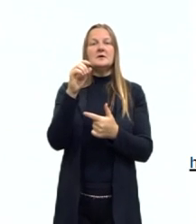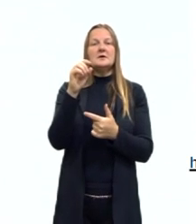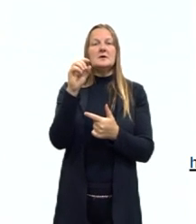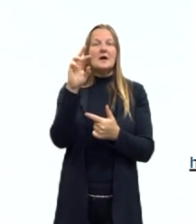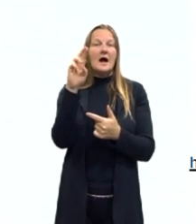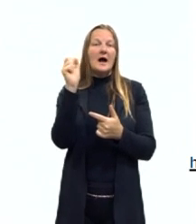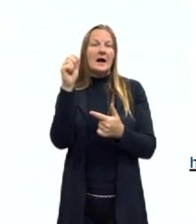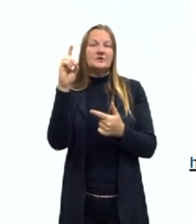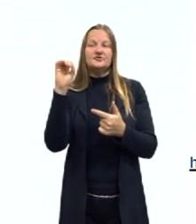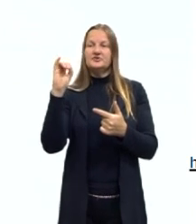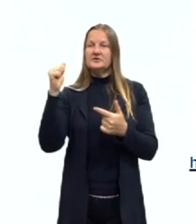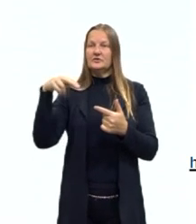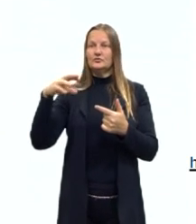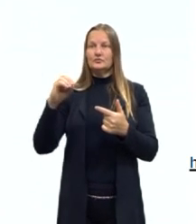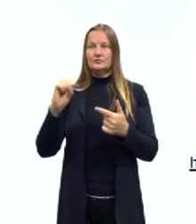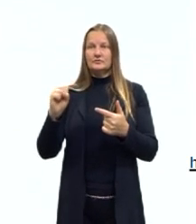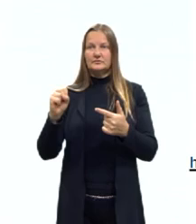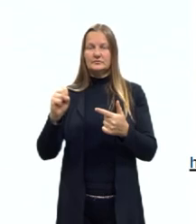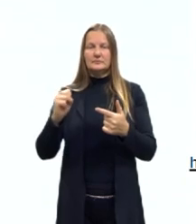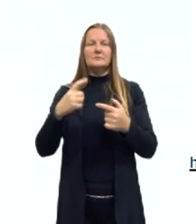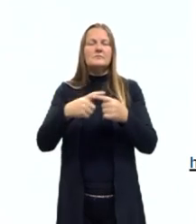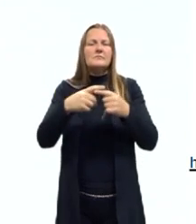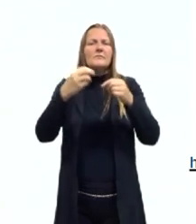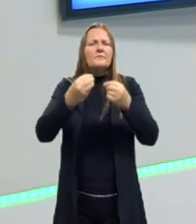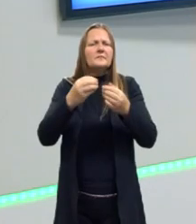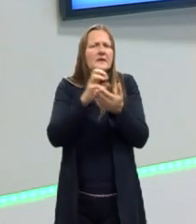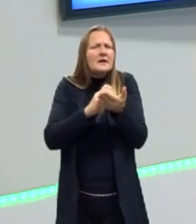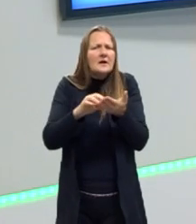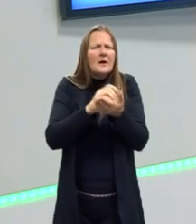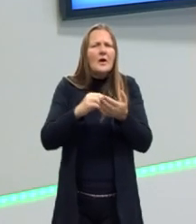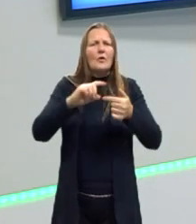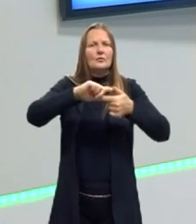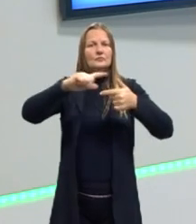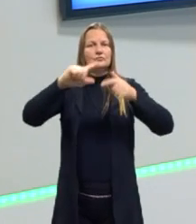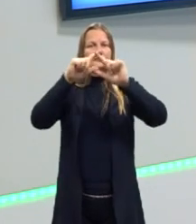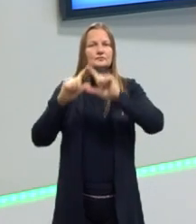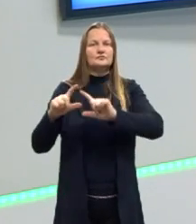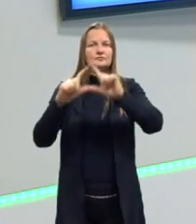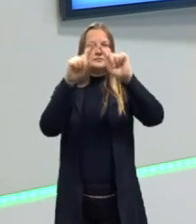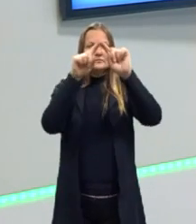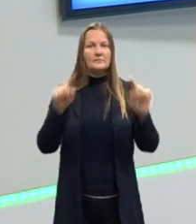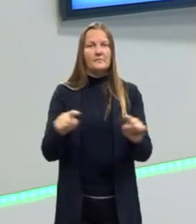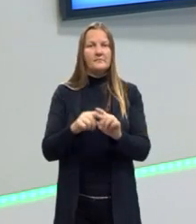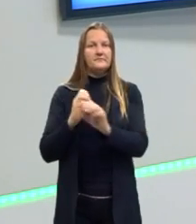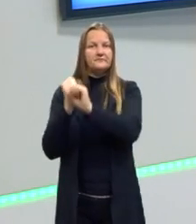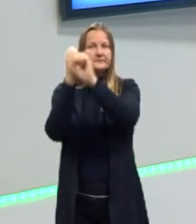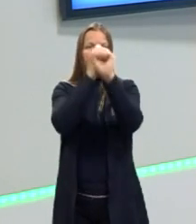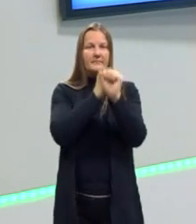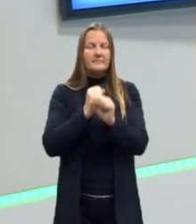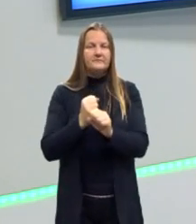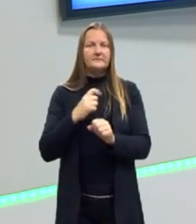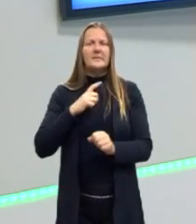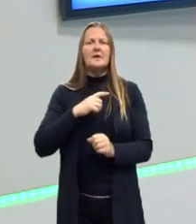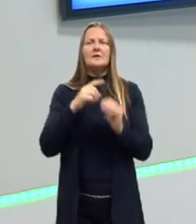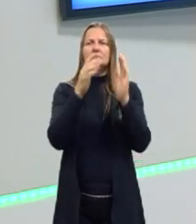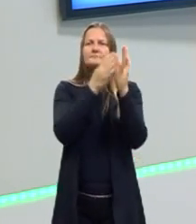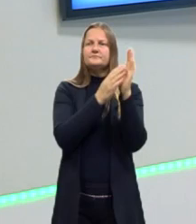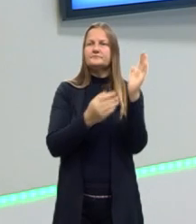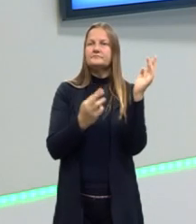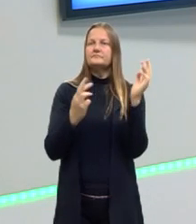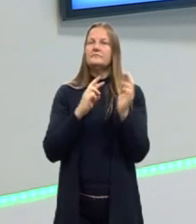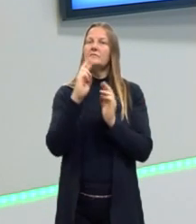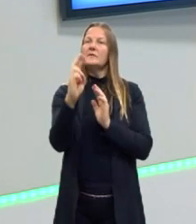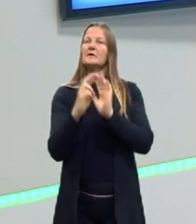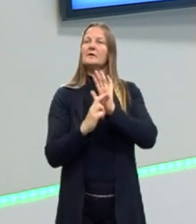para realizar cálculos em trigonometria no cantinho do nosso slide nós temos a